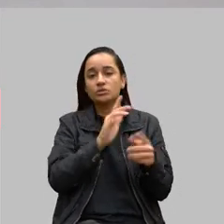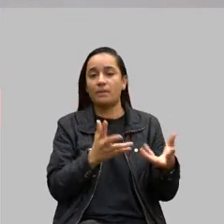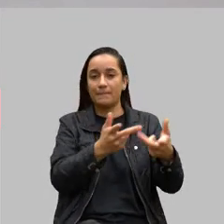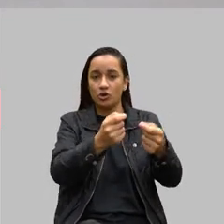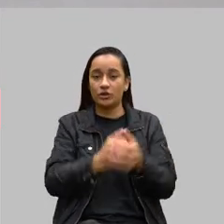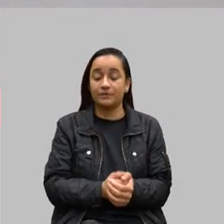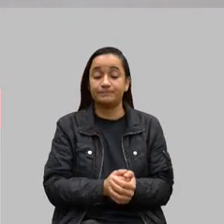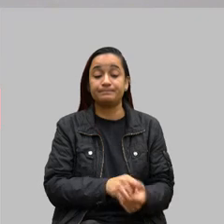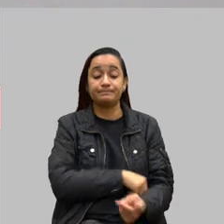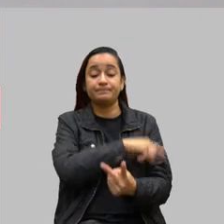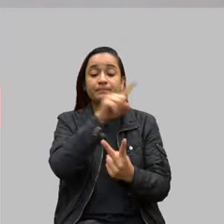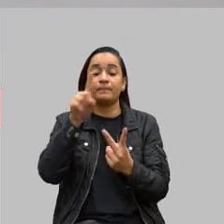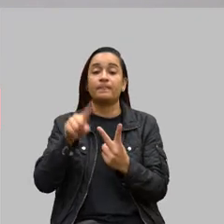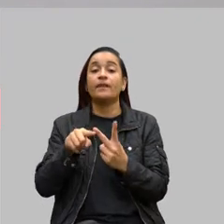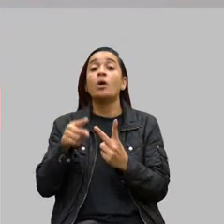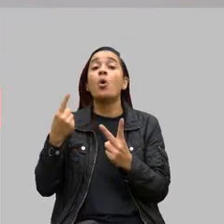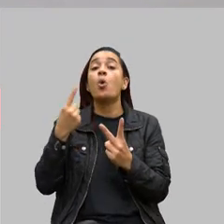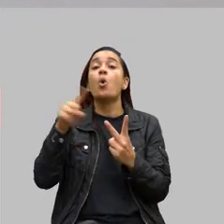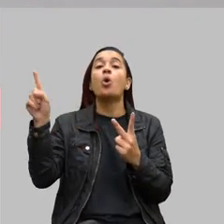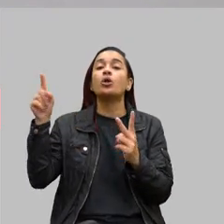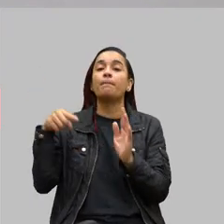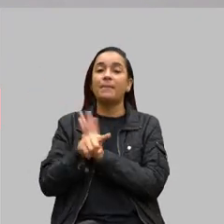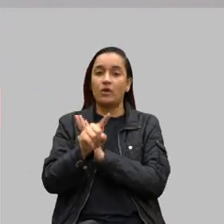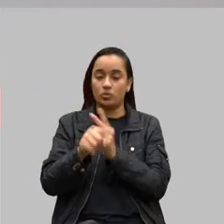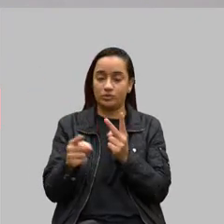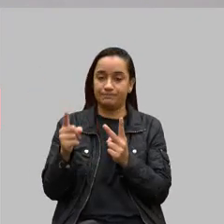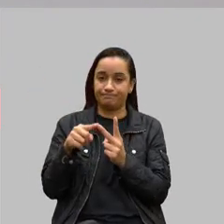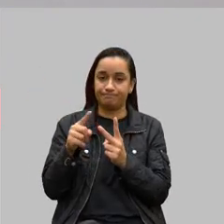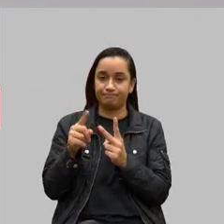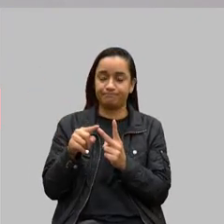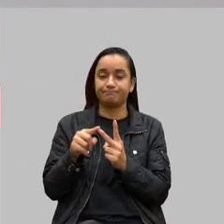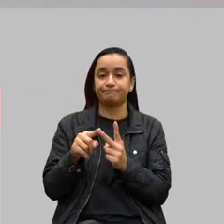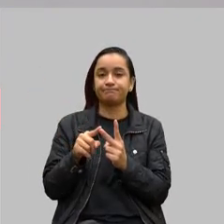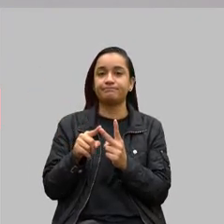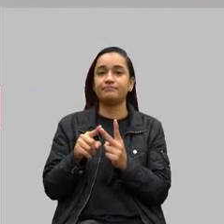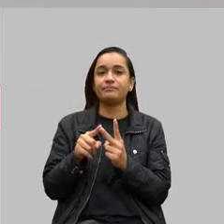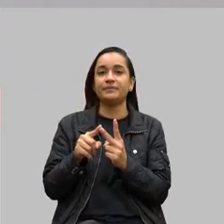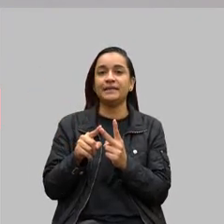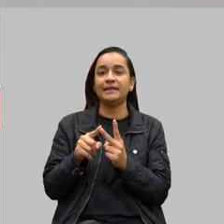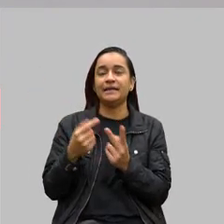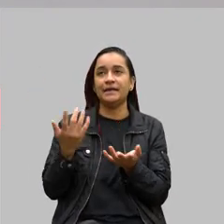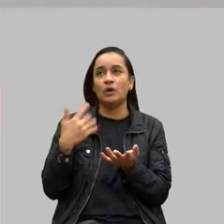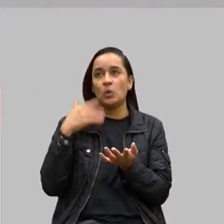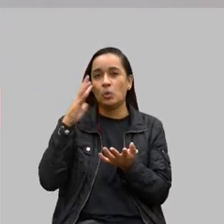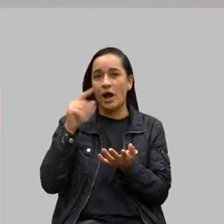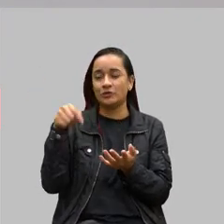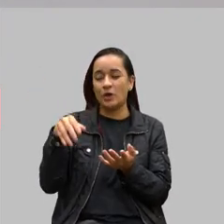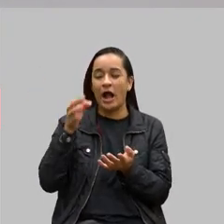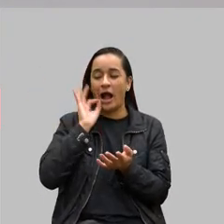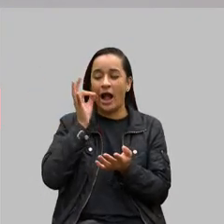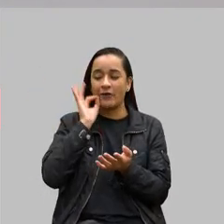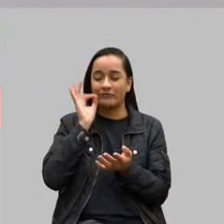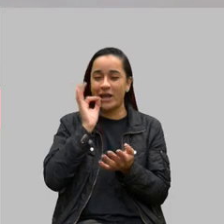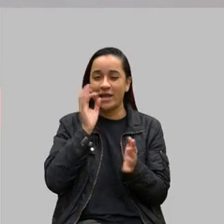e a outra pergunta eh eu venho aí sendo recebida também eu acho que o café semanal é com o Pedro ou com o Rodrigo lá